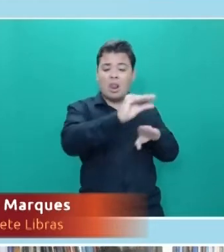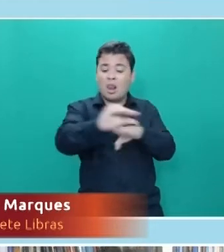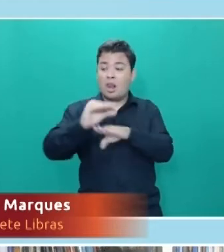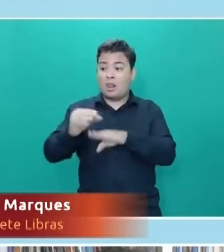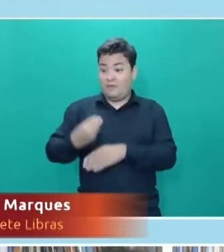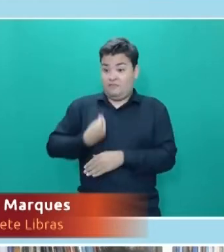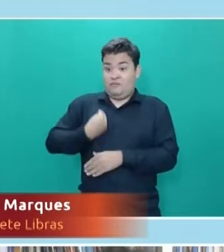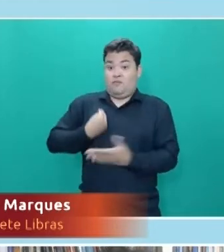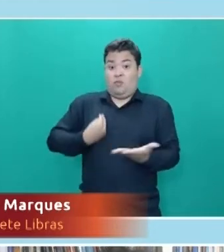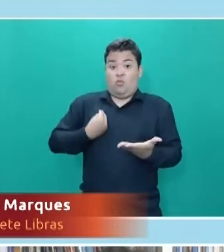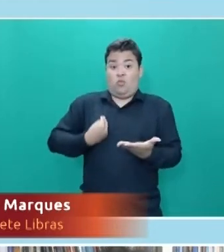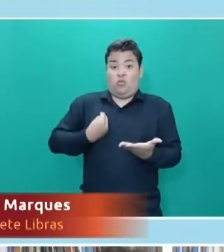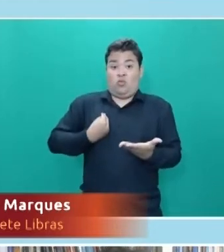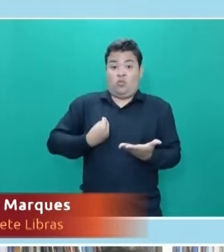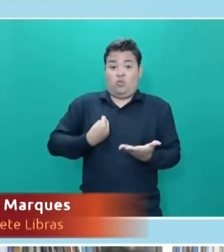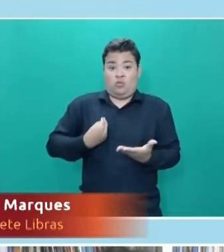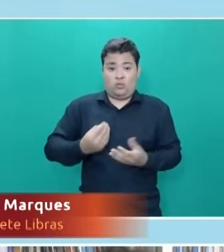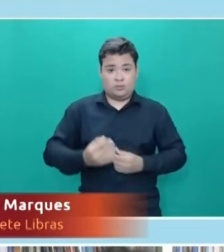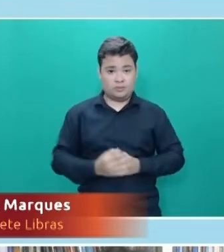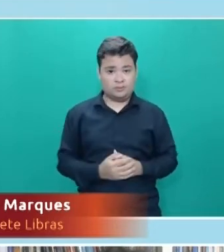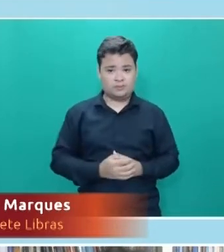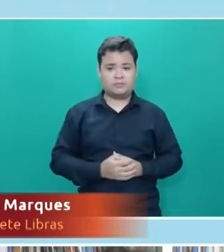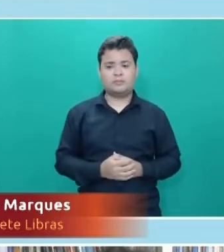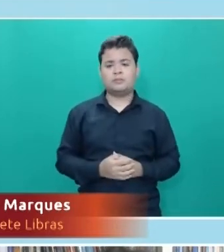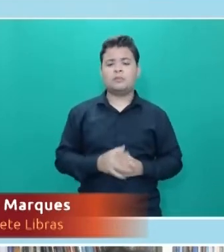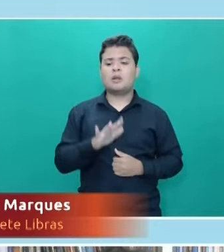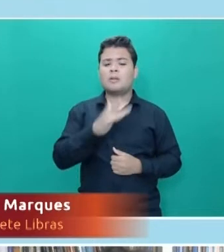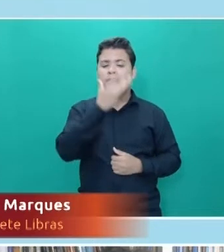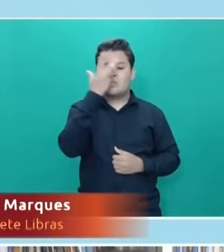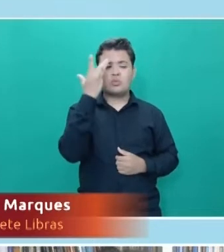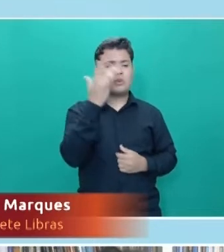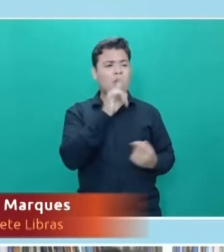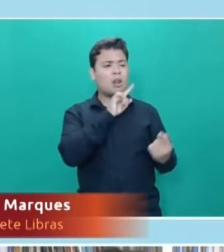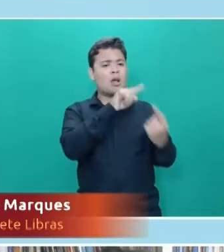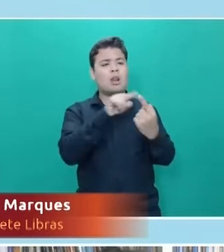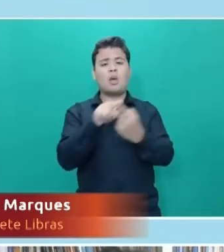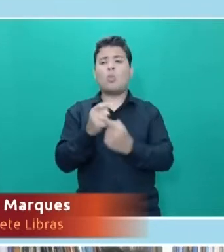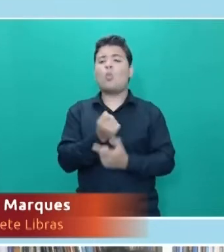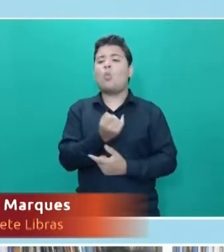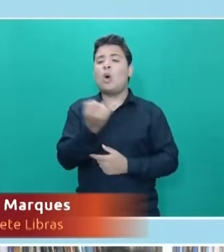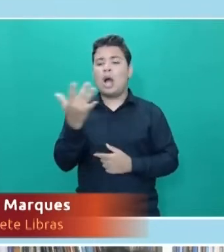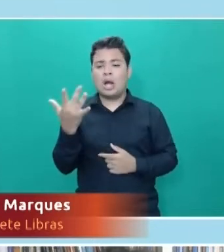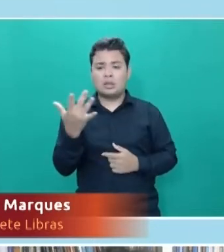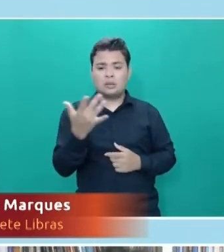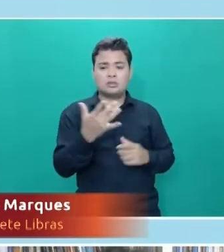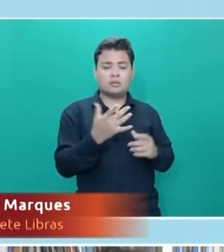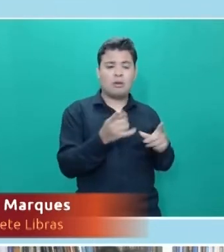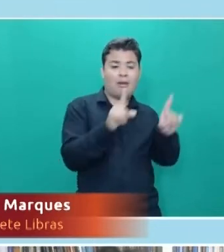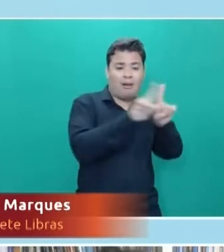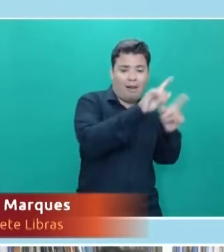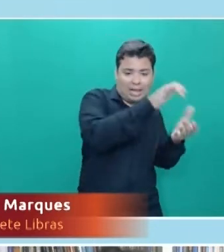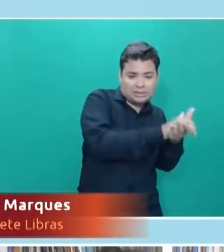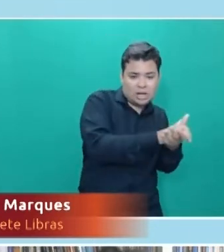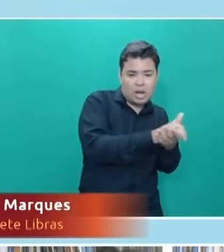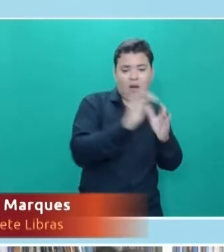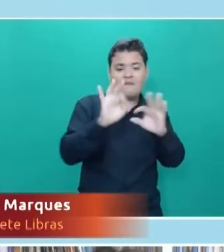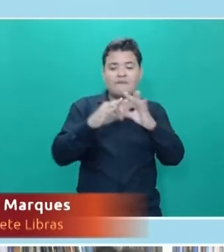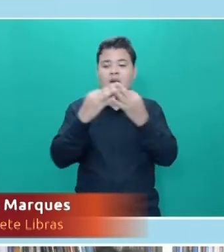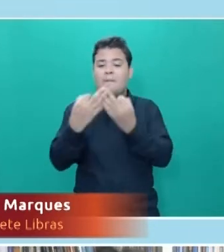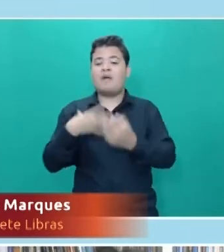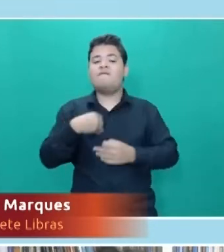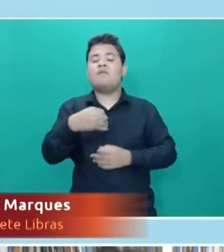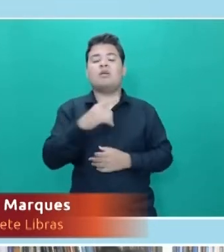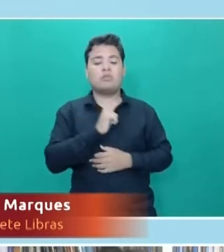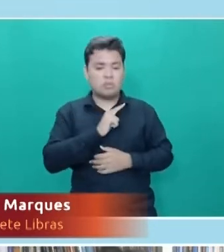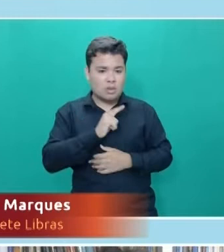ativos. Cada benefício alcança quantas pessoas? Quantos casais? Quantas famílias com crianças? Então, é um benefício que tem